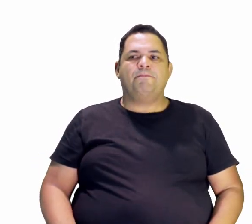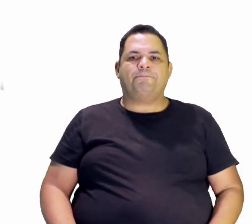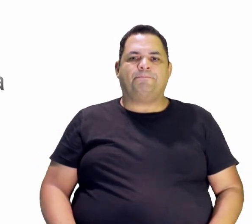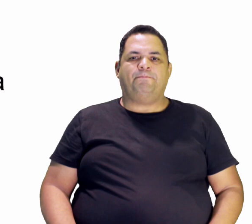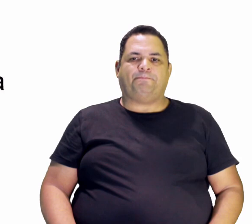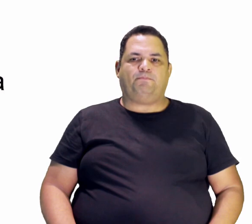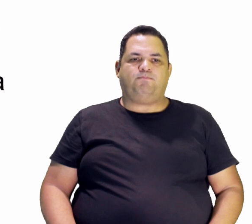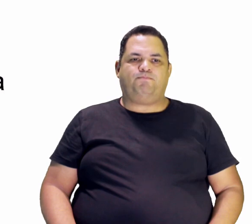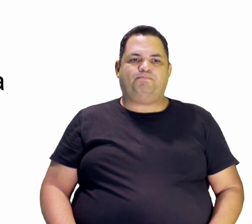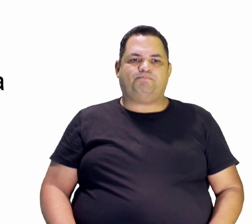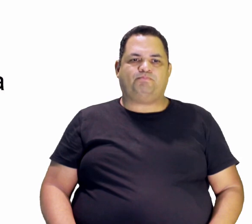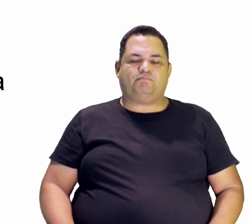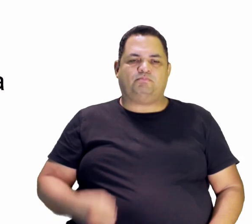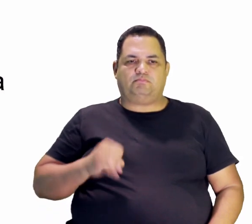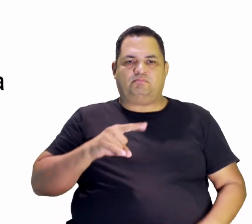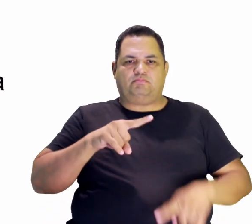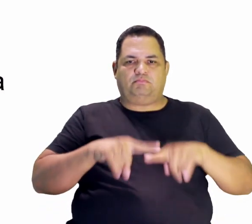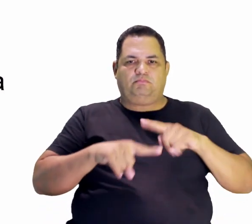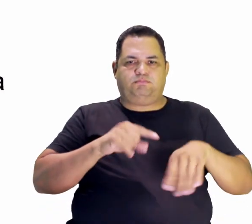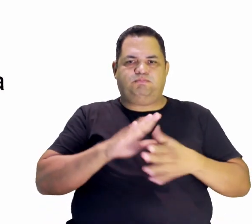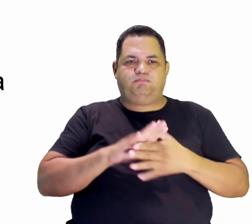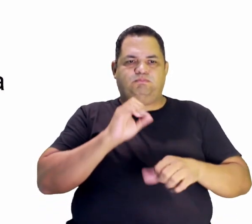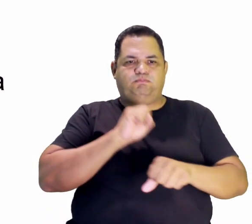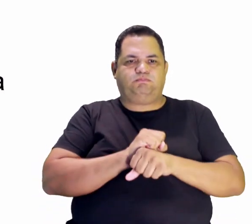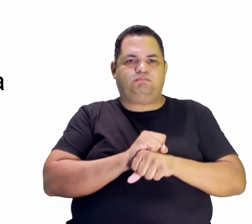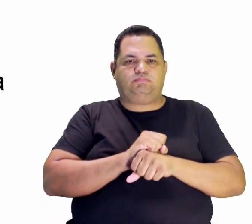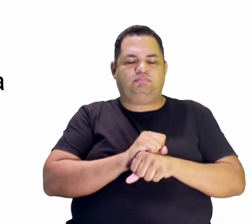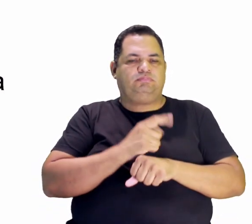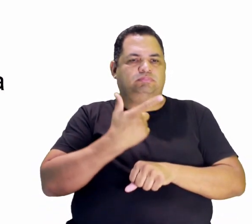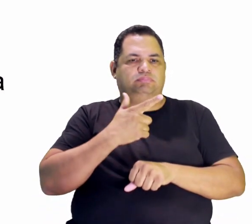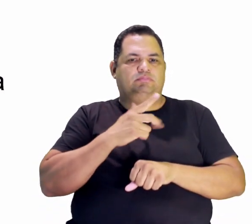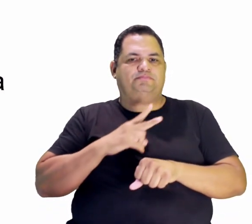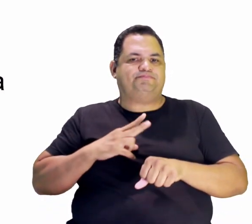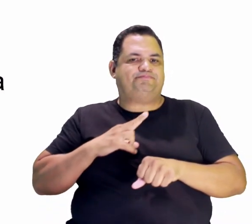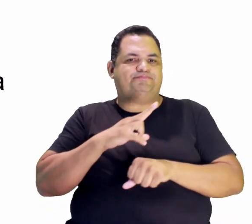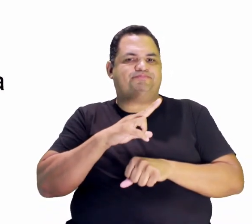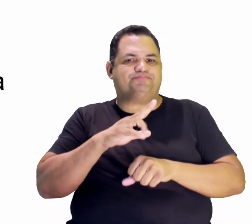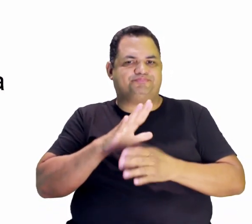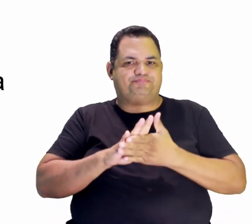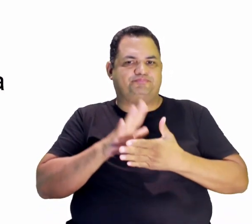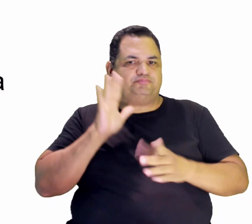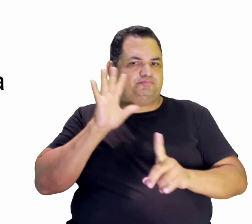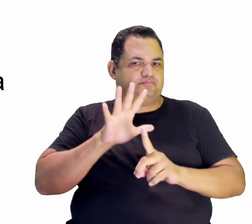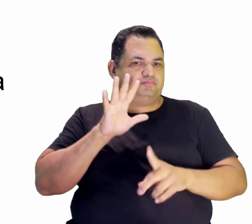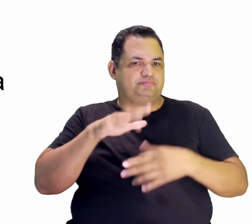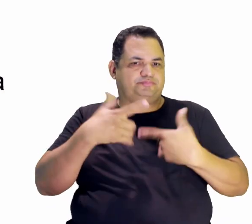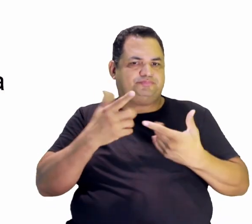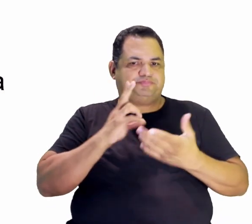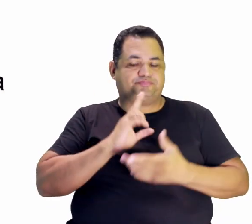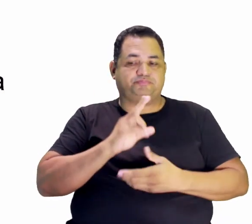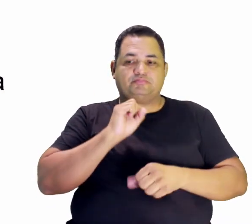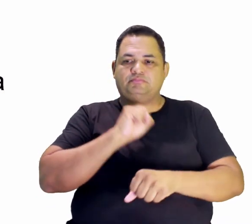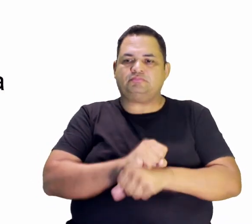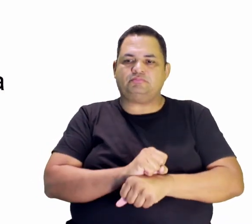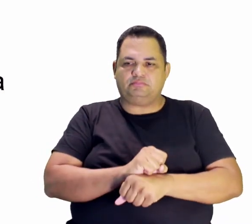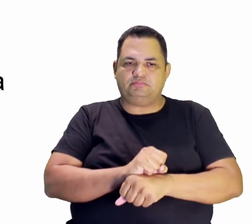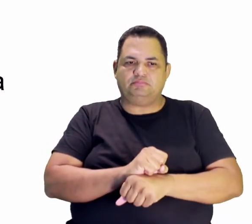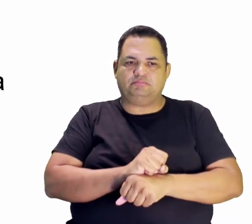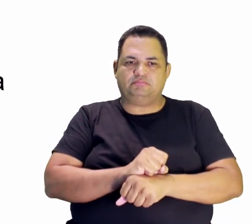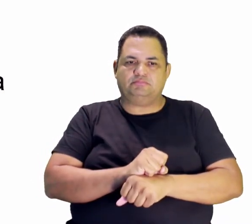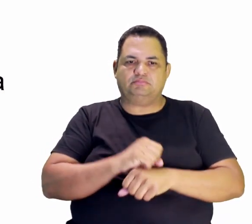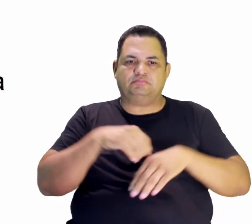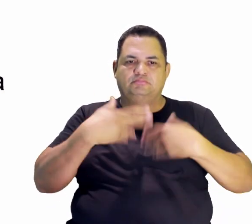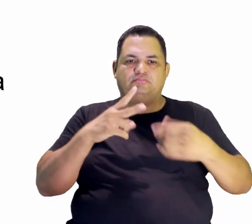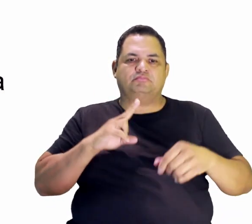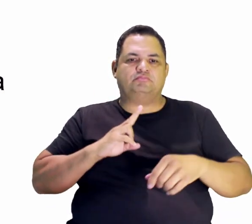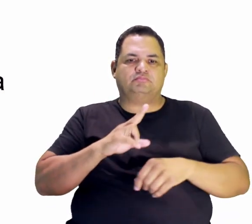Então, olha bem, se um corpo estivesse em repouso e nenhuma força atuasse sobre ele, permaneceria em repouso.